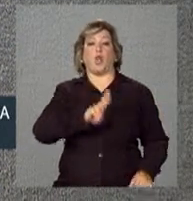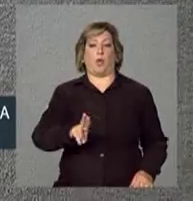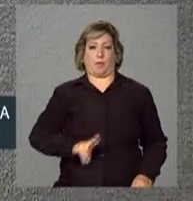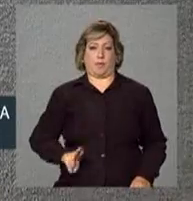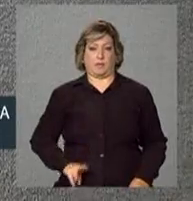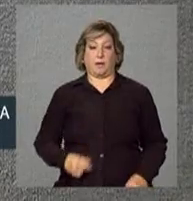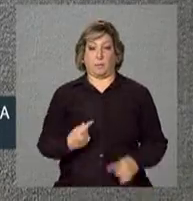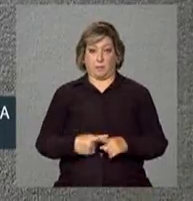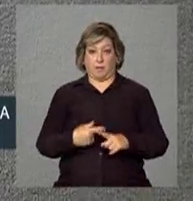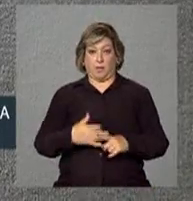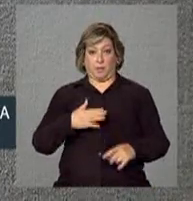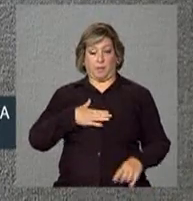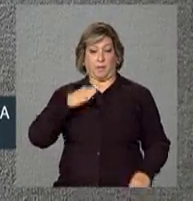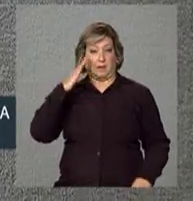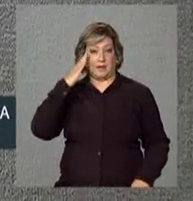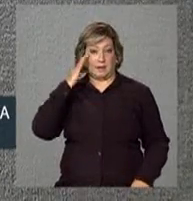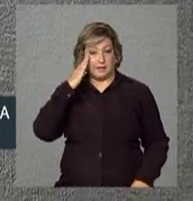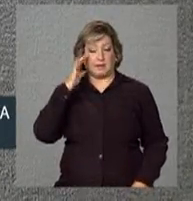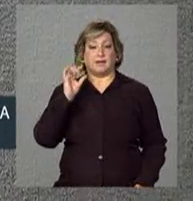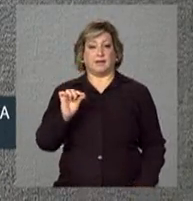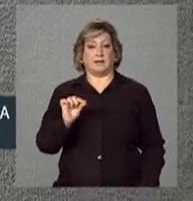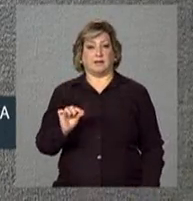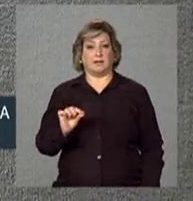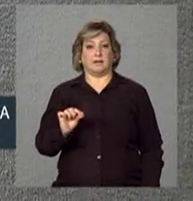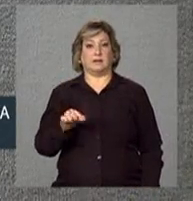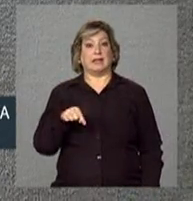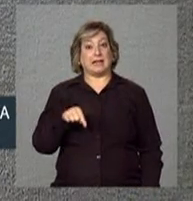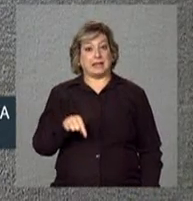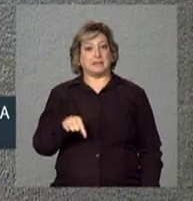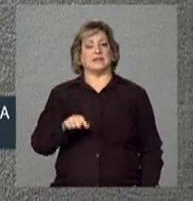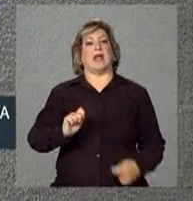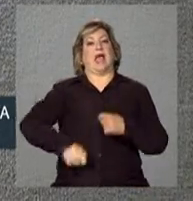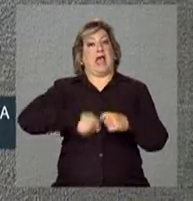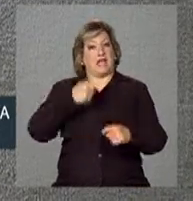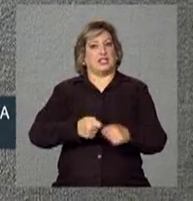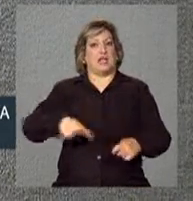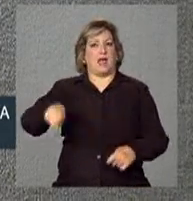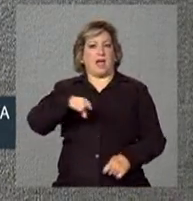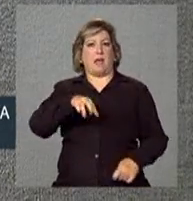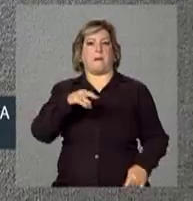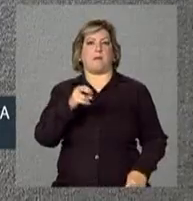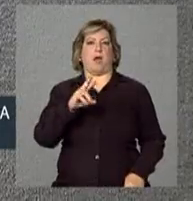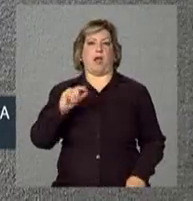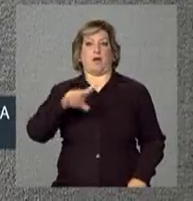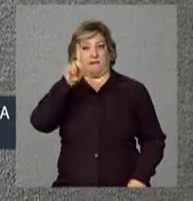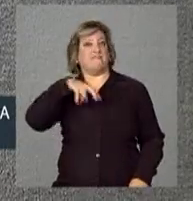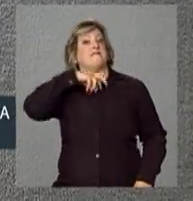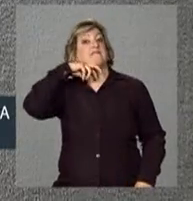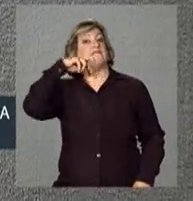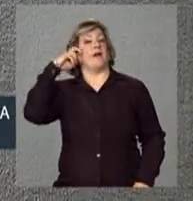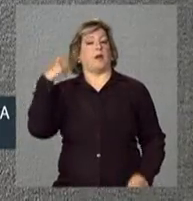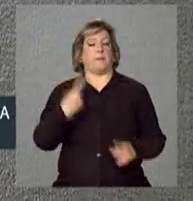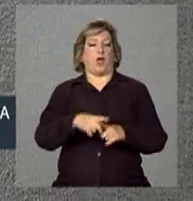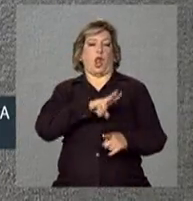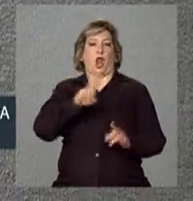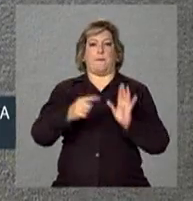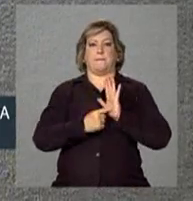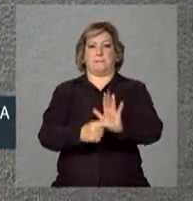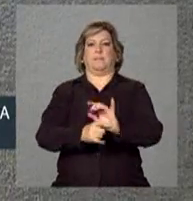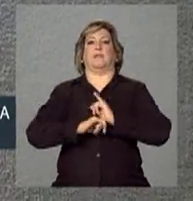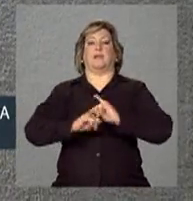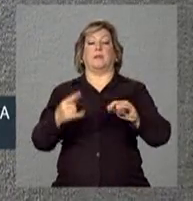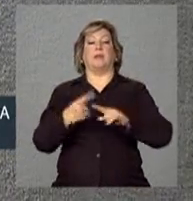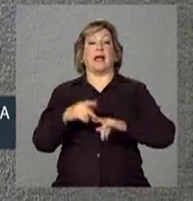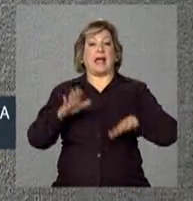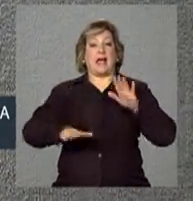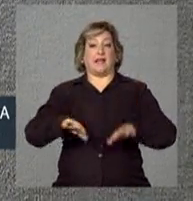entender, significa, pelo menos, a punição moral de muitas pessoas que, às vezes,